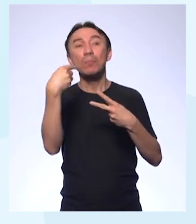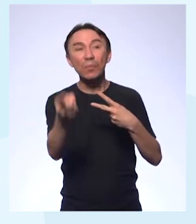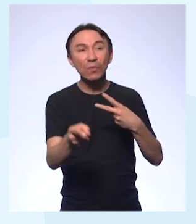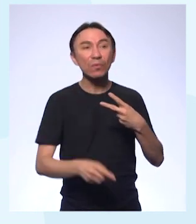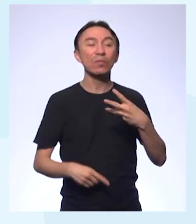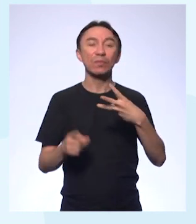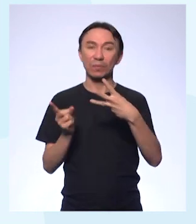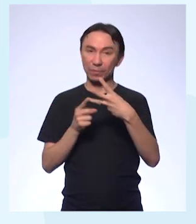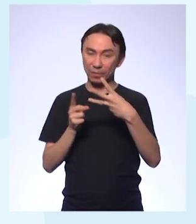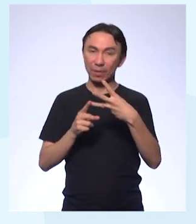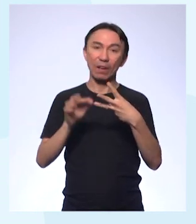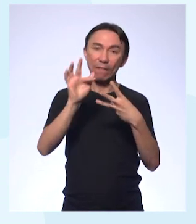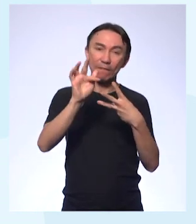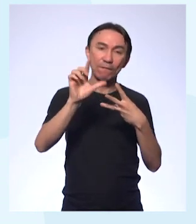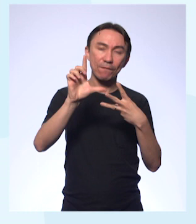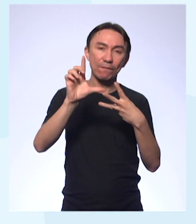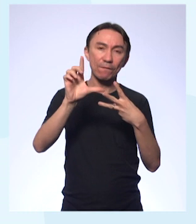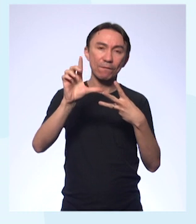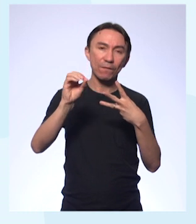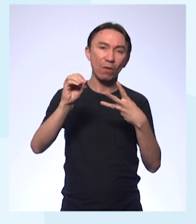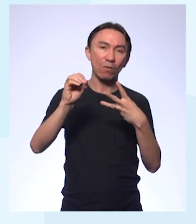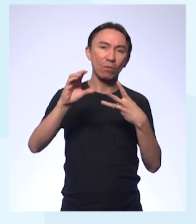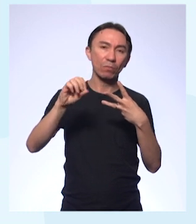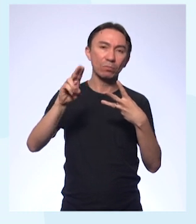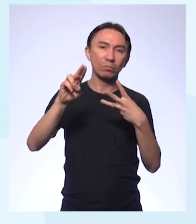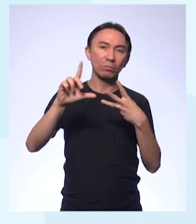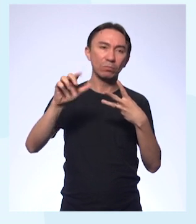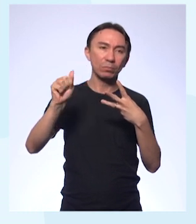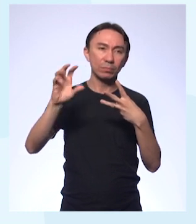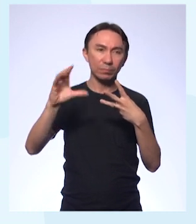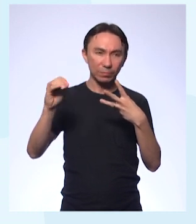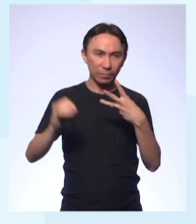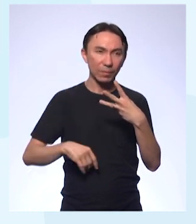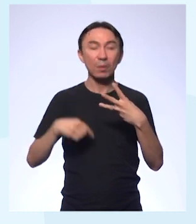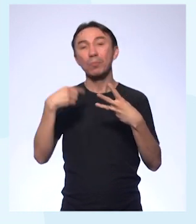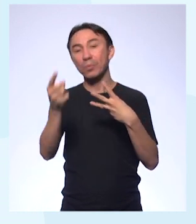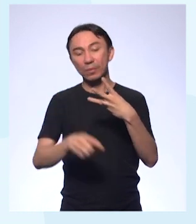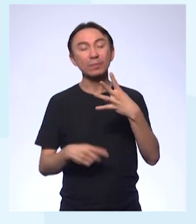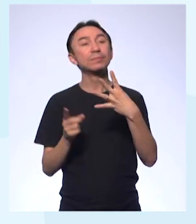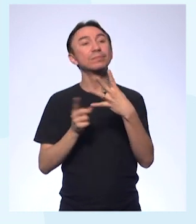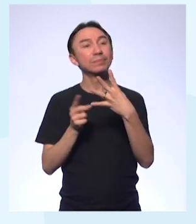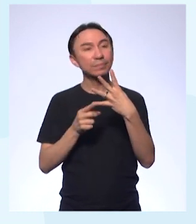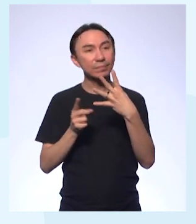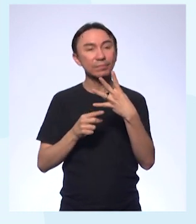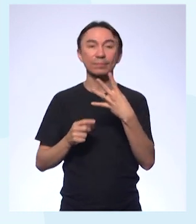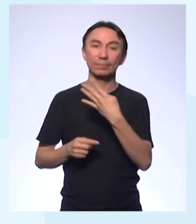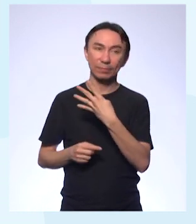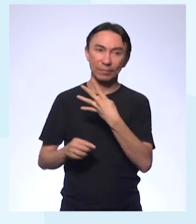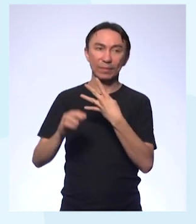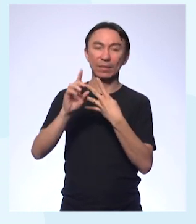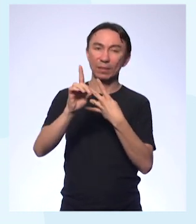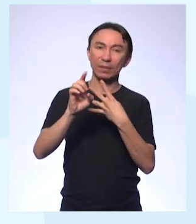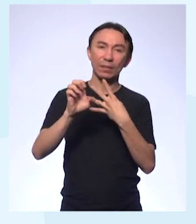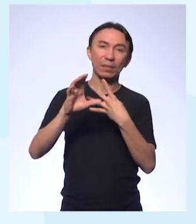uma floculação, vai ter uma decantação, que é um outro processo também, né, de